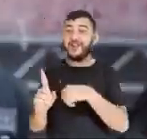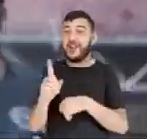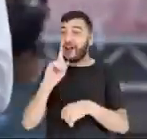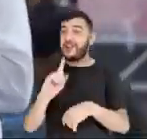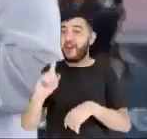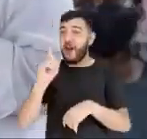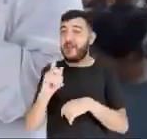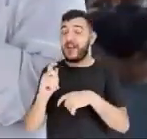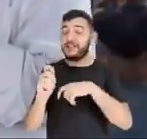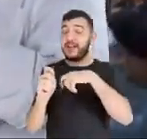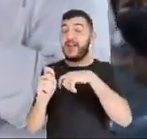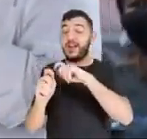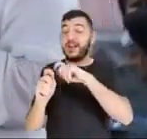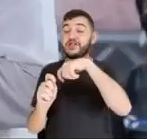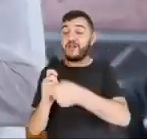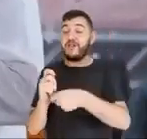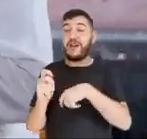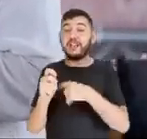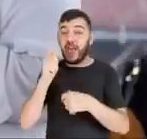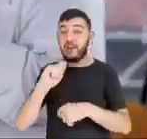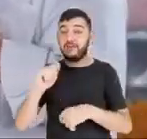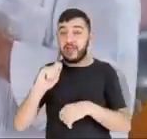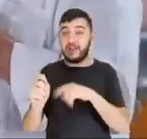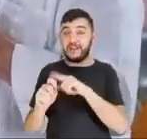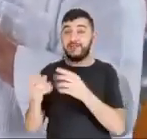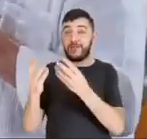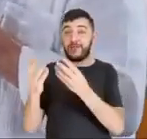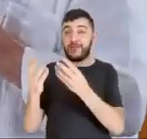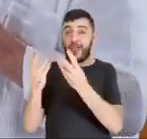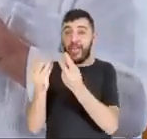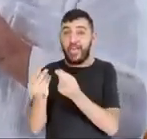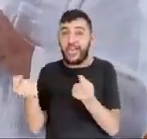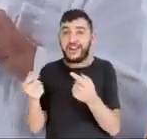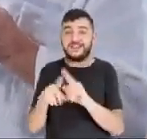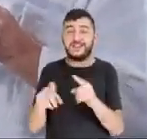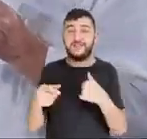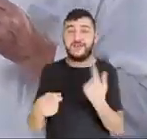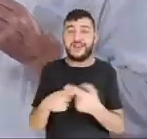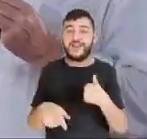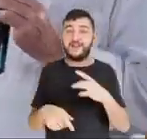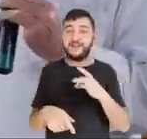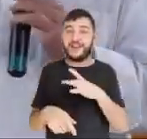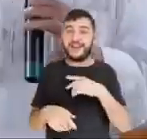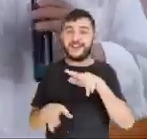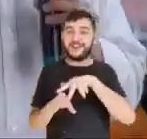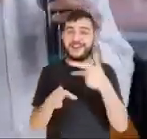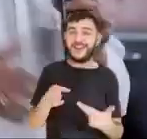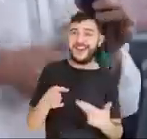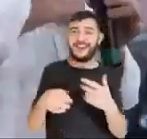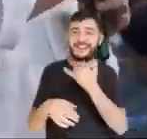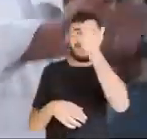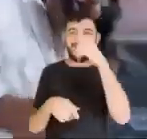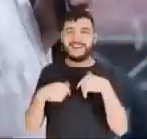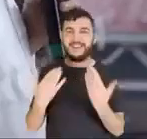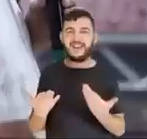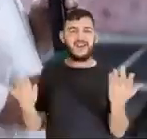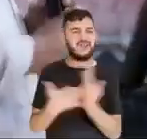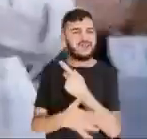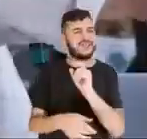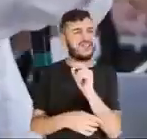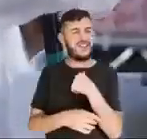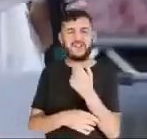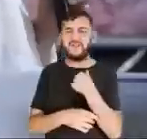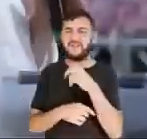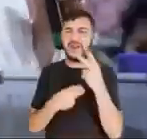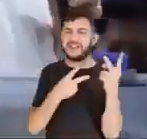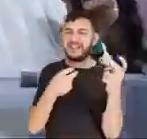de crianças nesse ano? A coisa que eu tenho mais pena, Eduardo, é quando eu vejo a quantidade de milhares e milhares de mães que